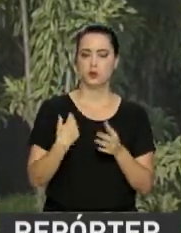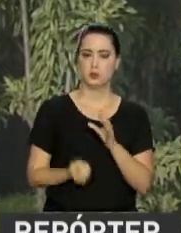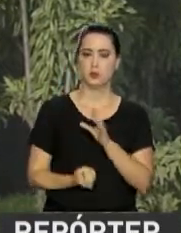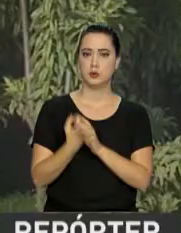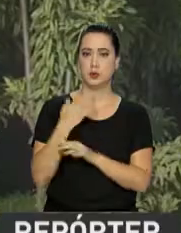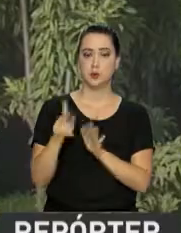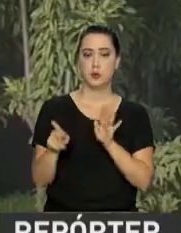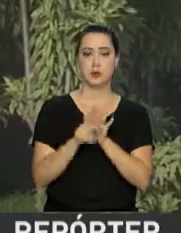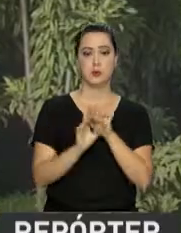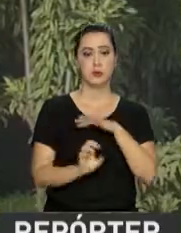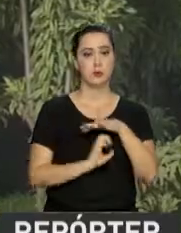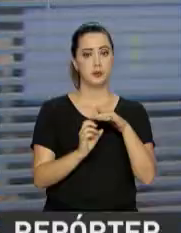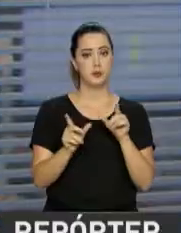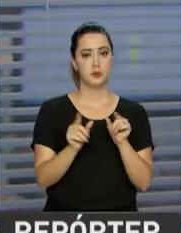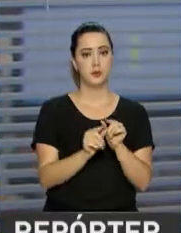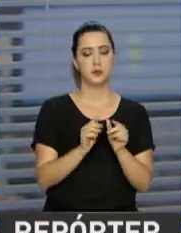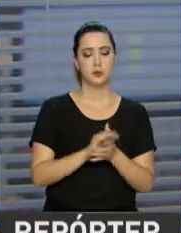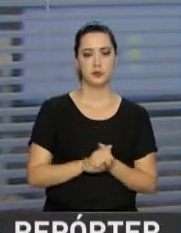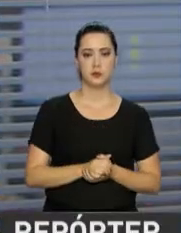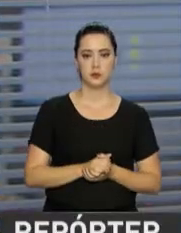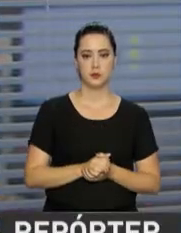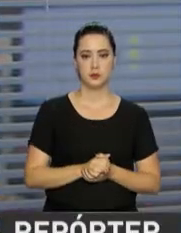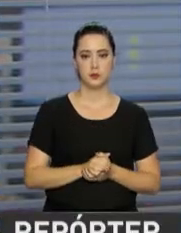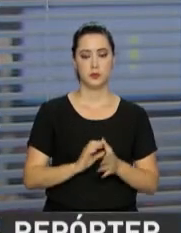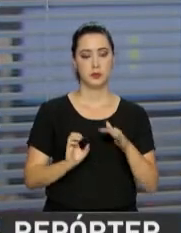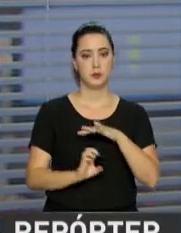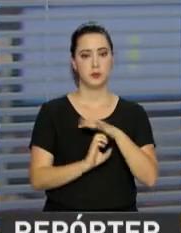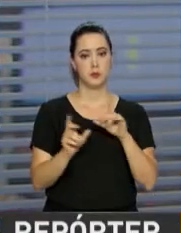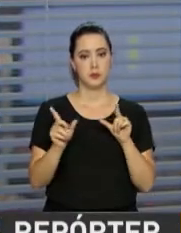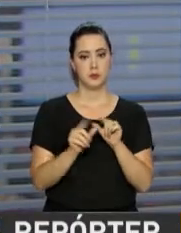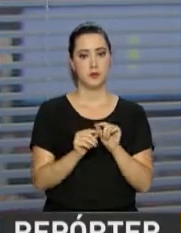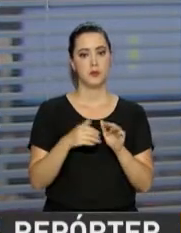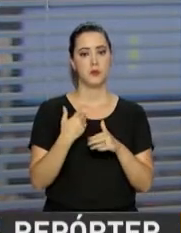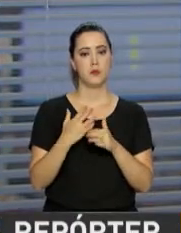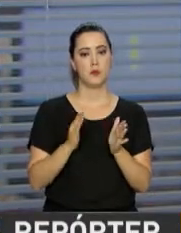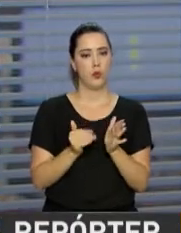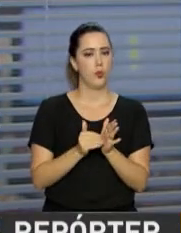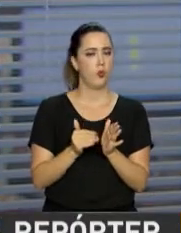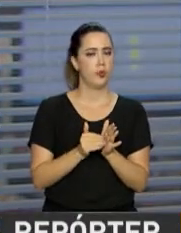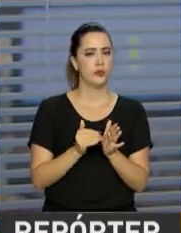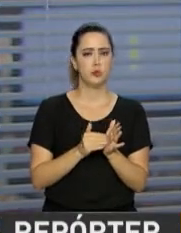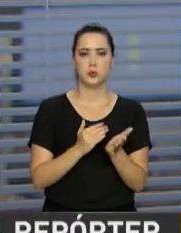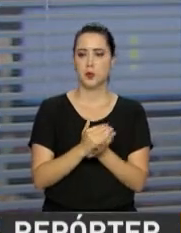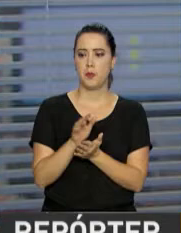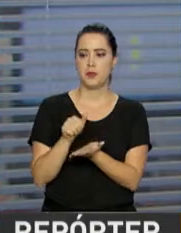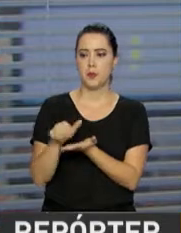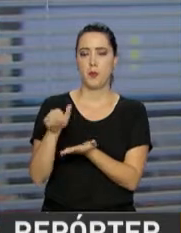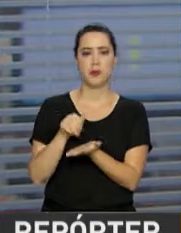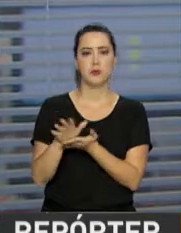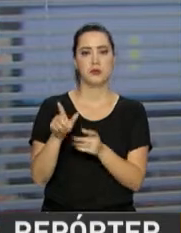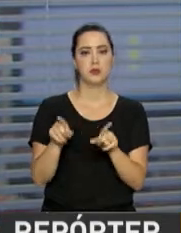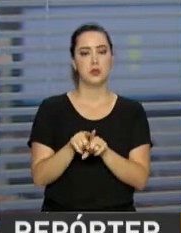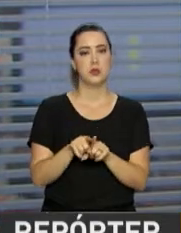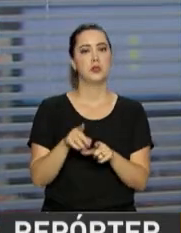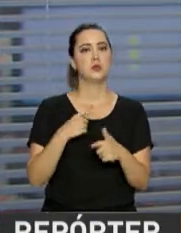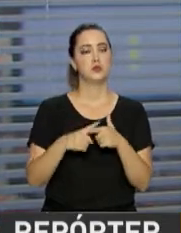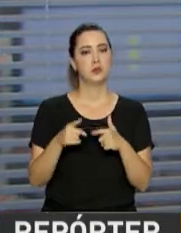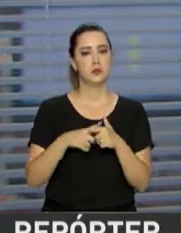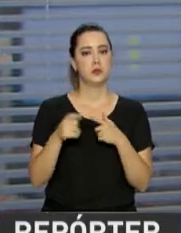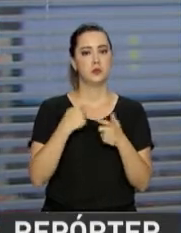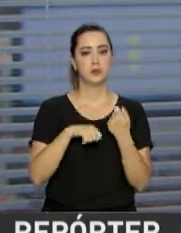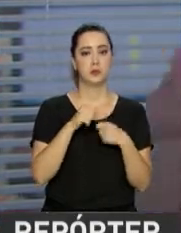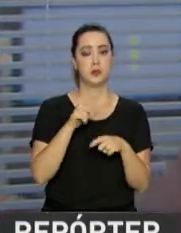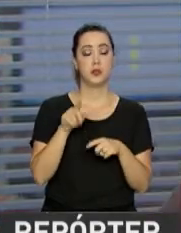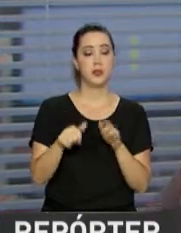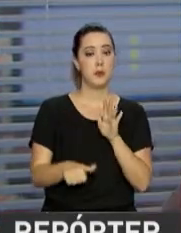gerados pelo pequeno negócio. As pequenas empresas foram as últimas a começar a demitir, a ter problemas econômicos, e são